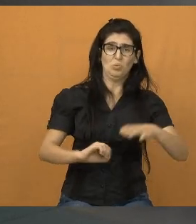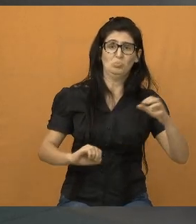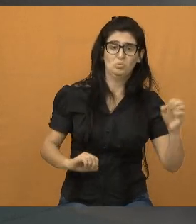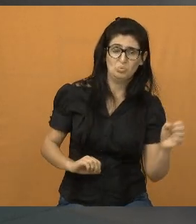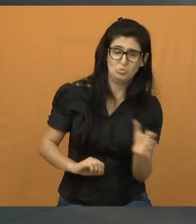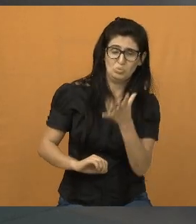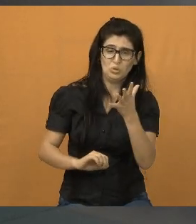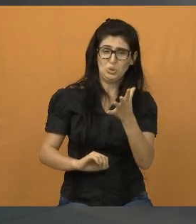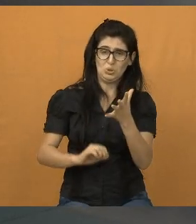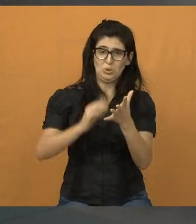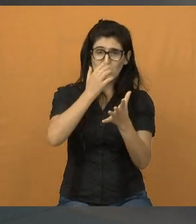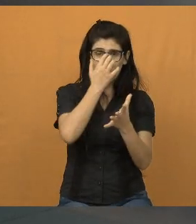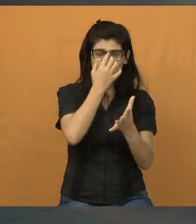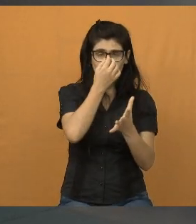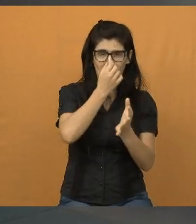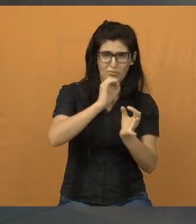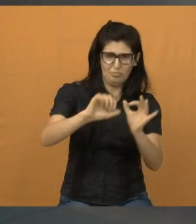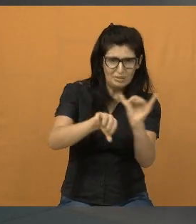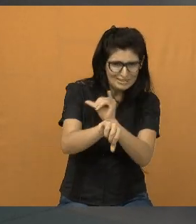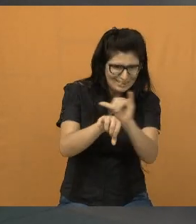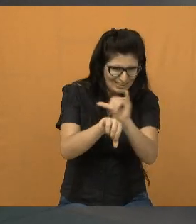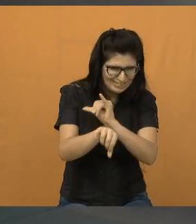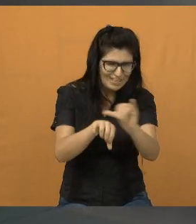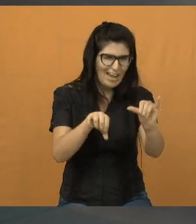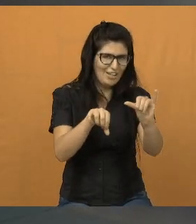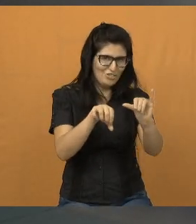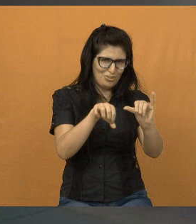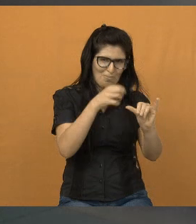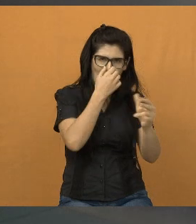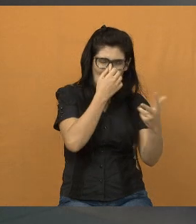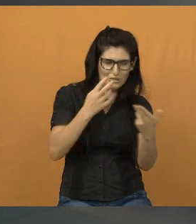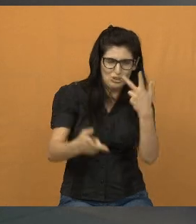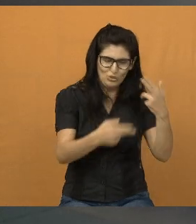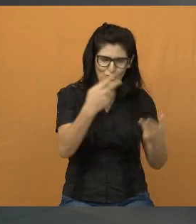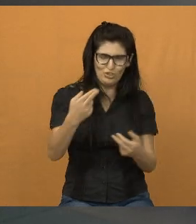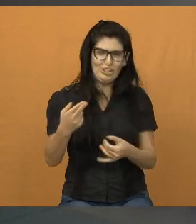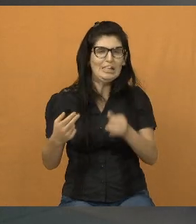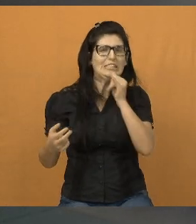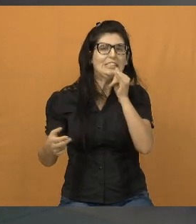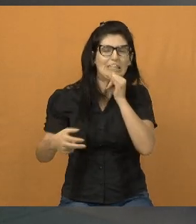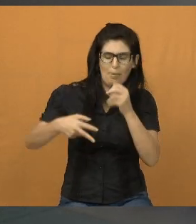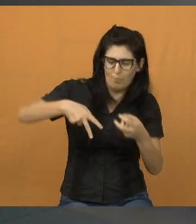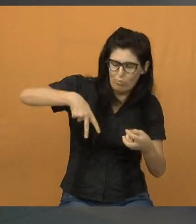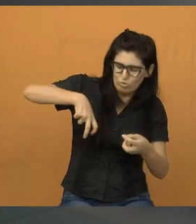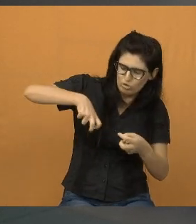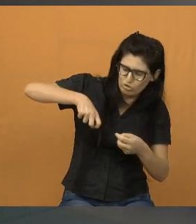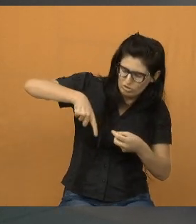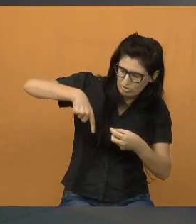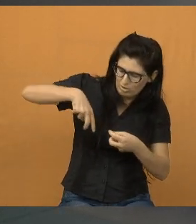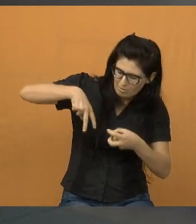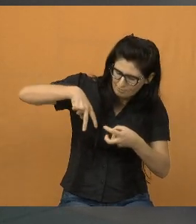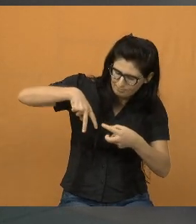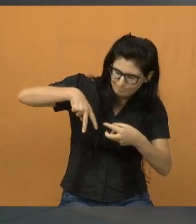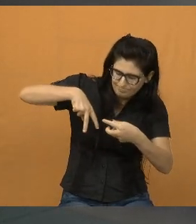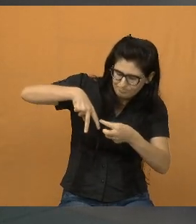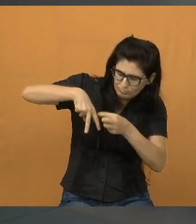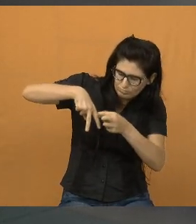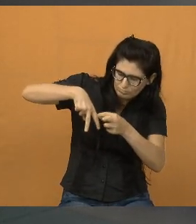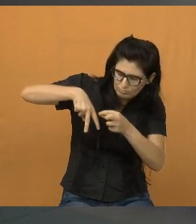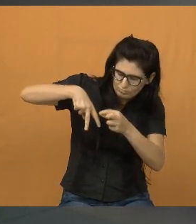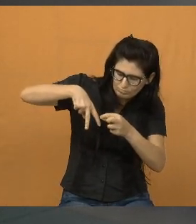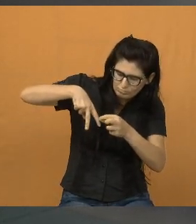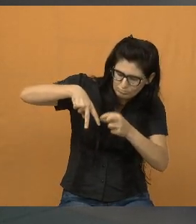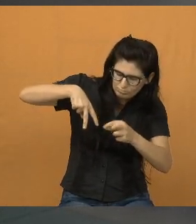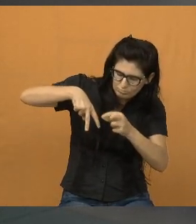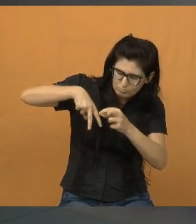mutirão, principalmente para as varizes e as cirurgias como hernioplastia. Tem uma previsão,